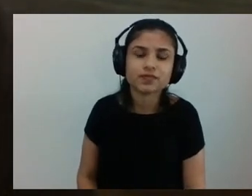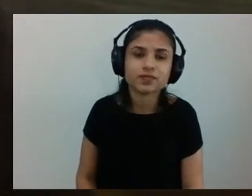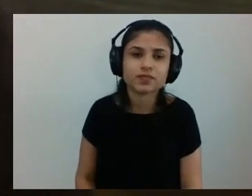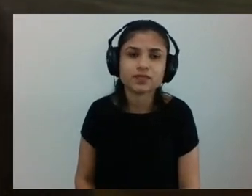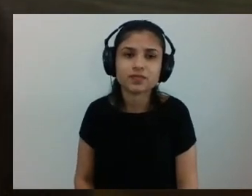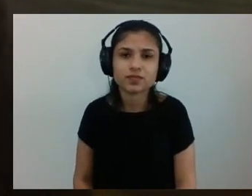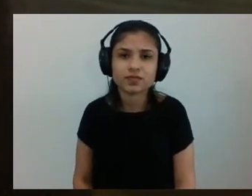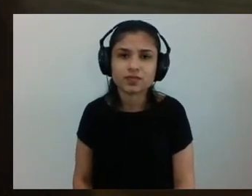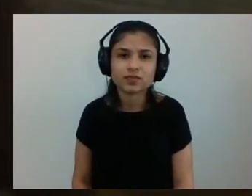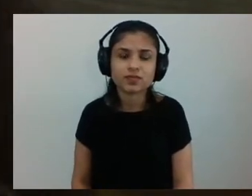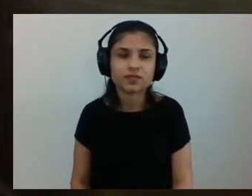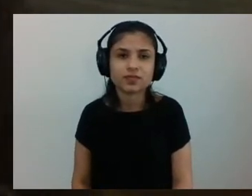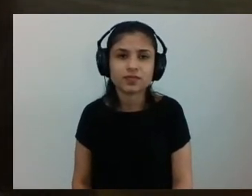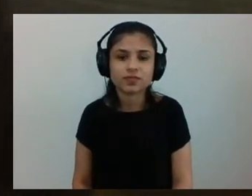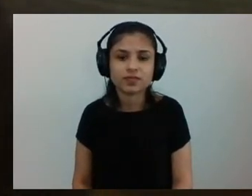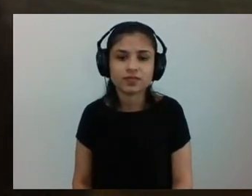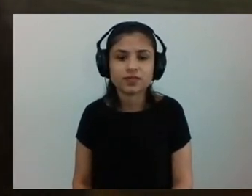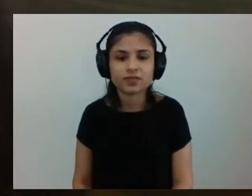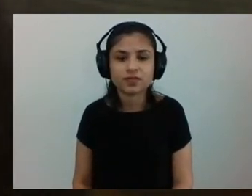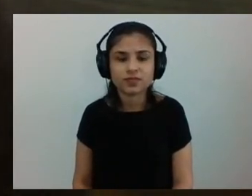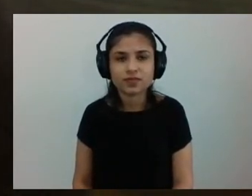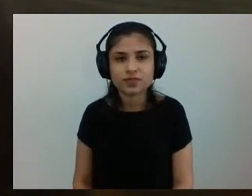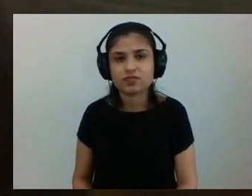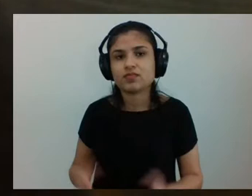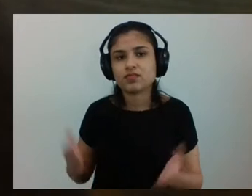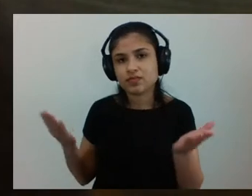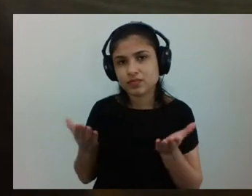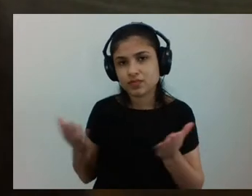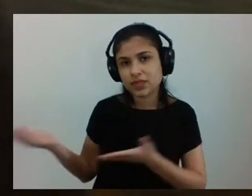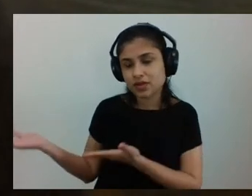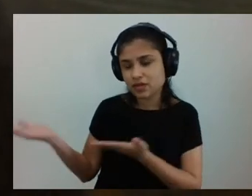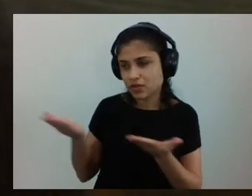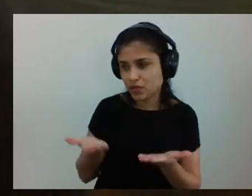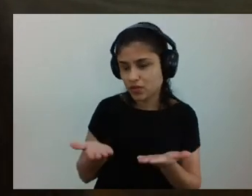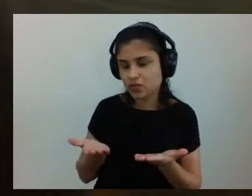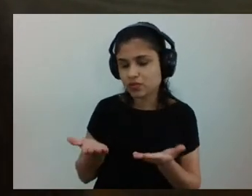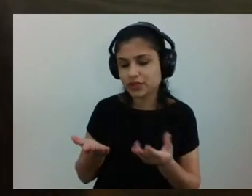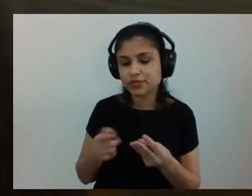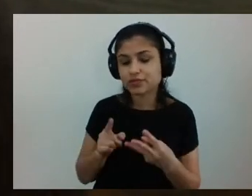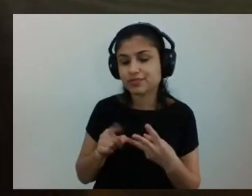Agora, eu passo a palavra...